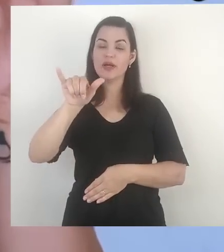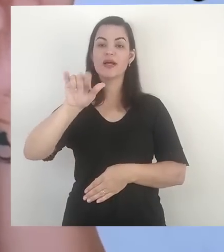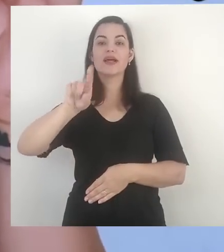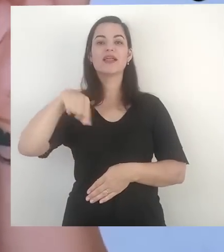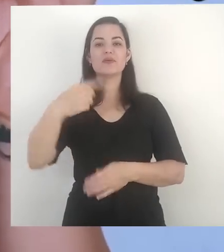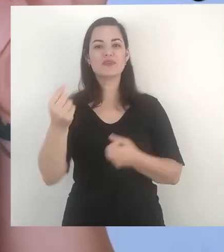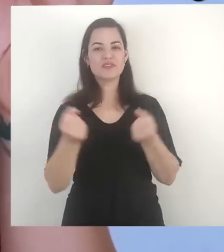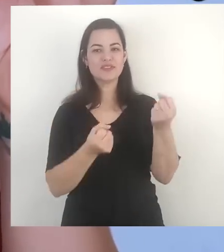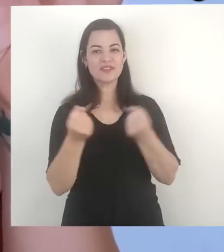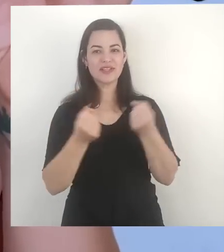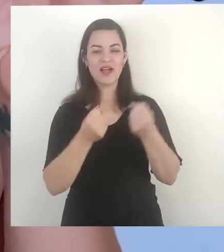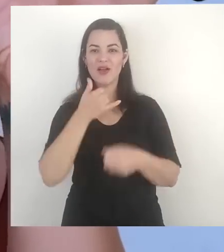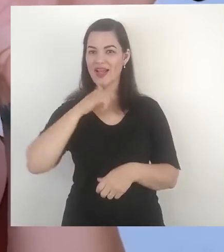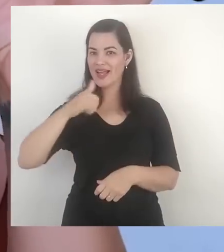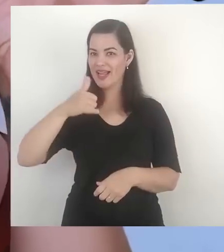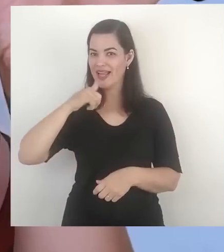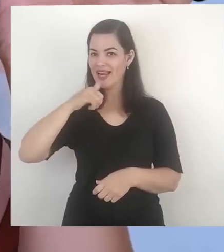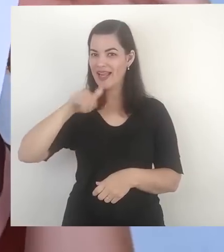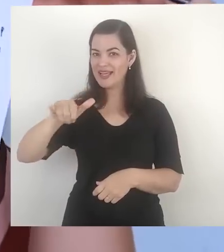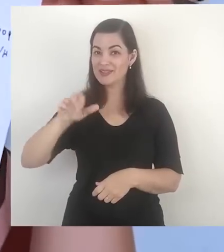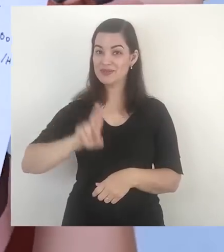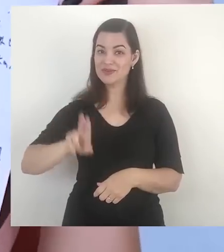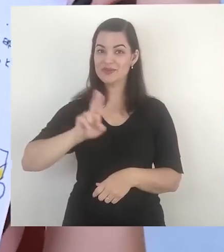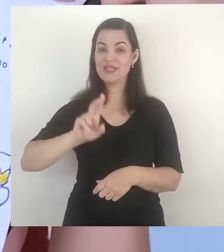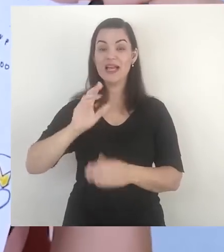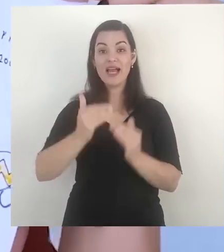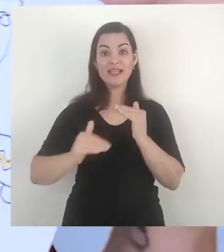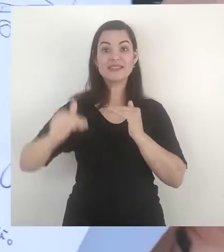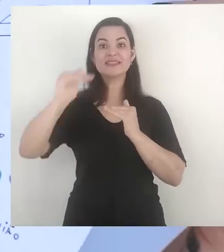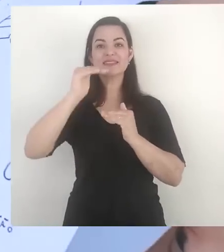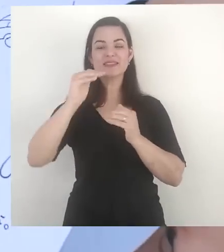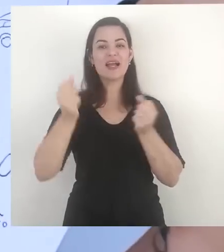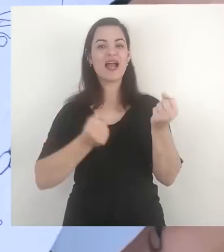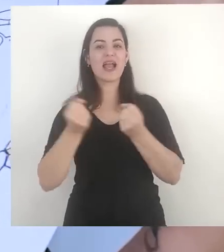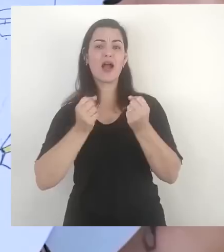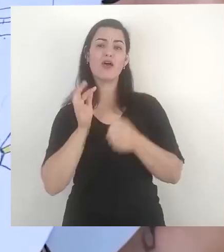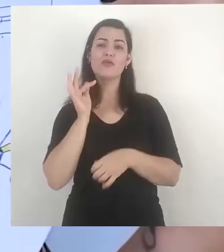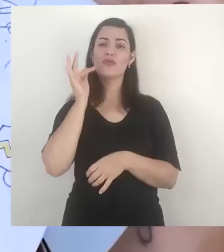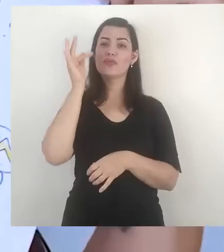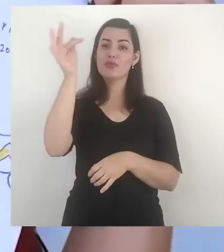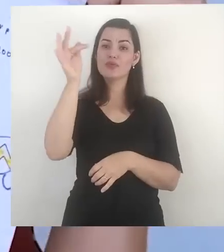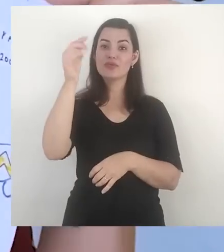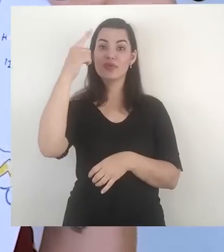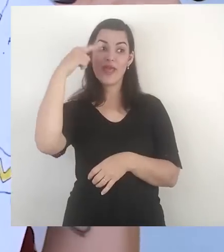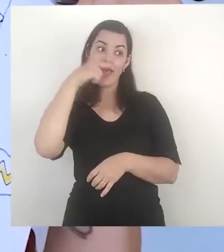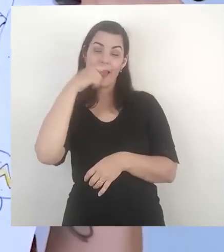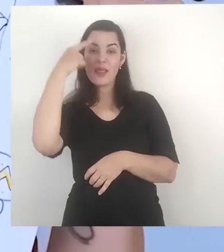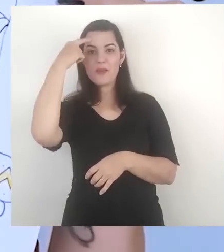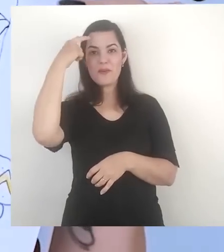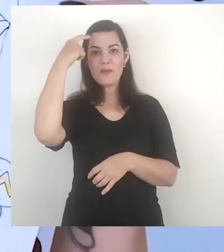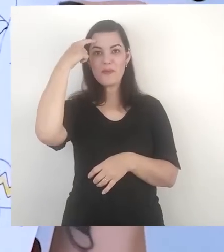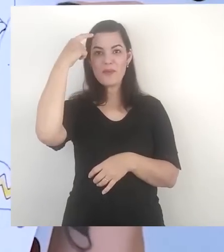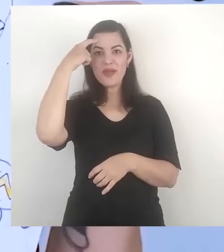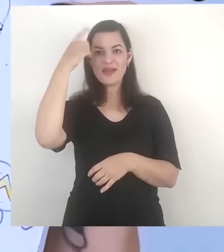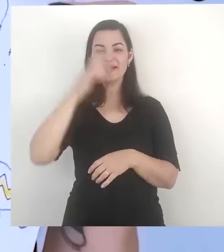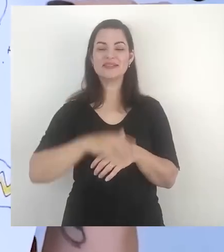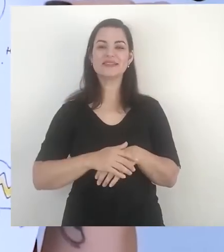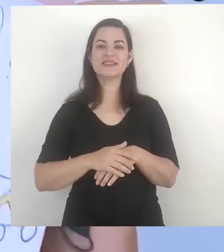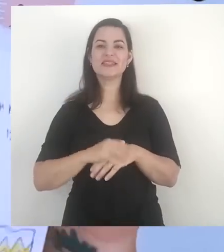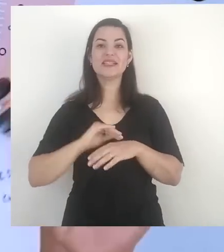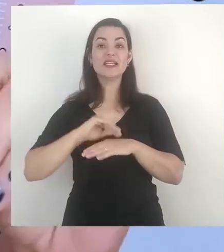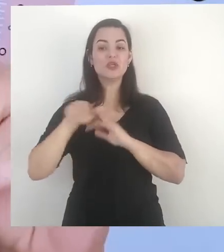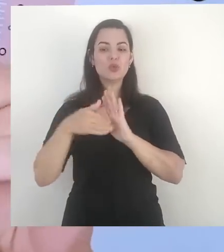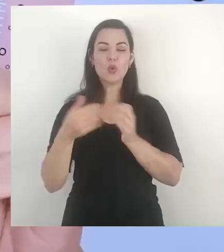carro elétrico e aqui em cima ele colocou o carro do futuro. Na ideia dele é que serão todos parecidos com o